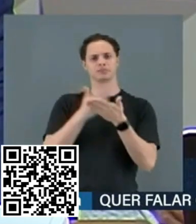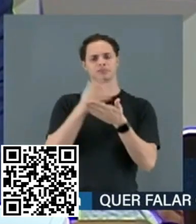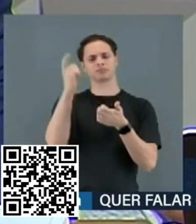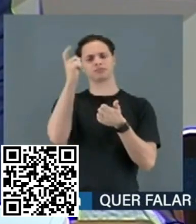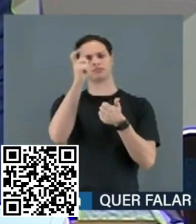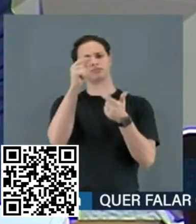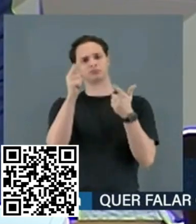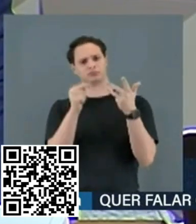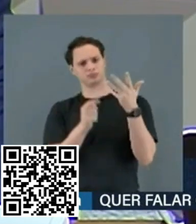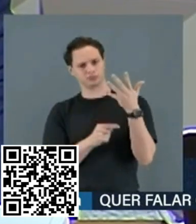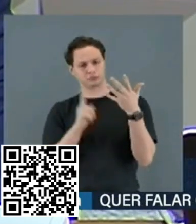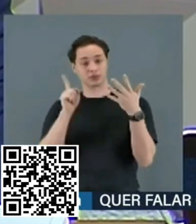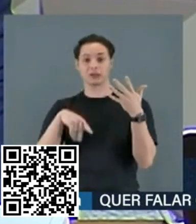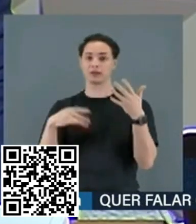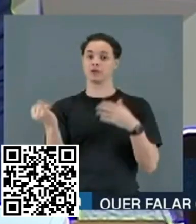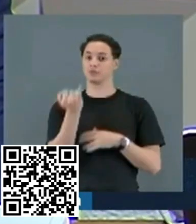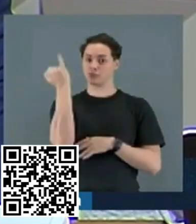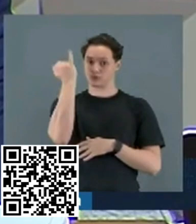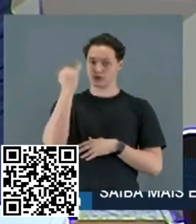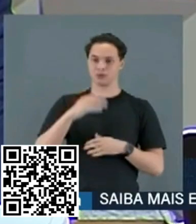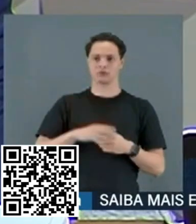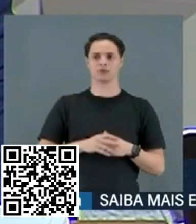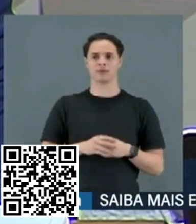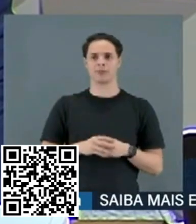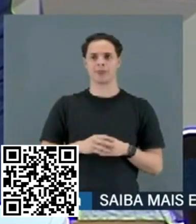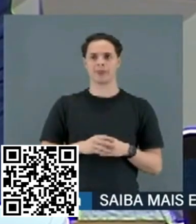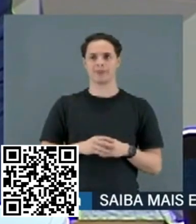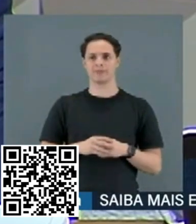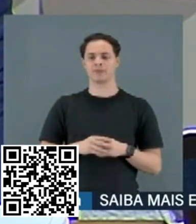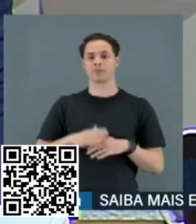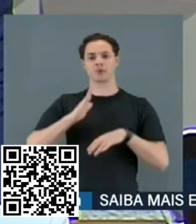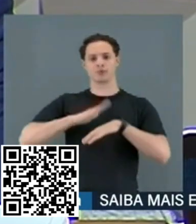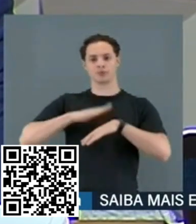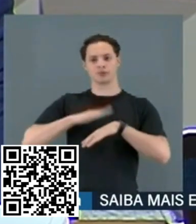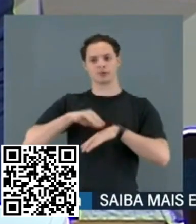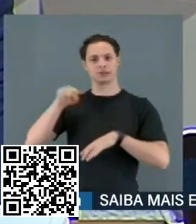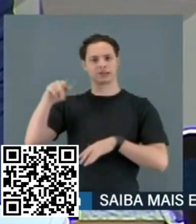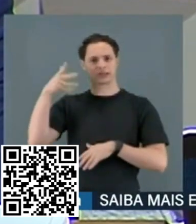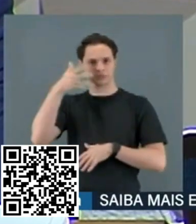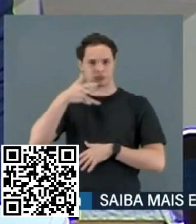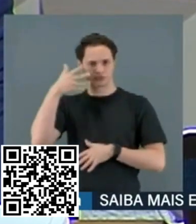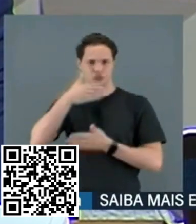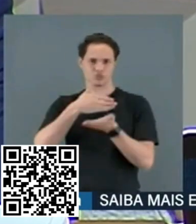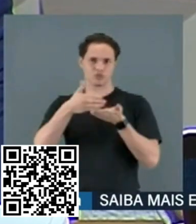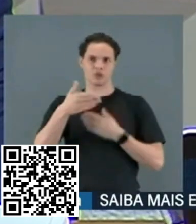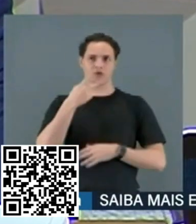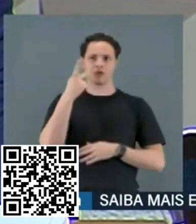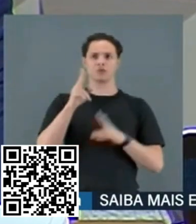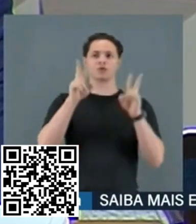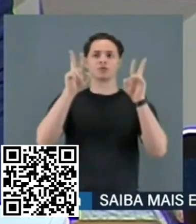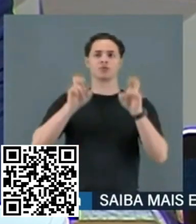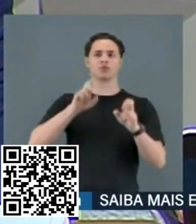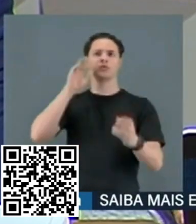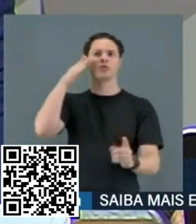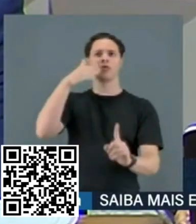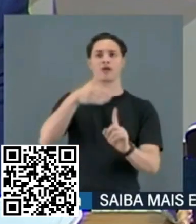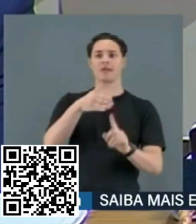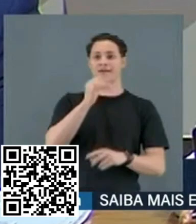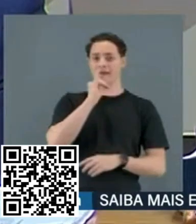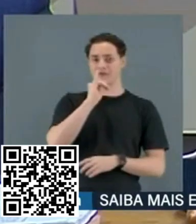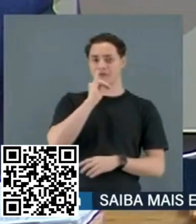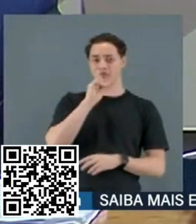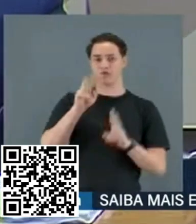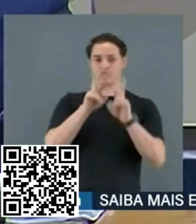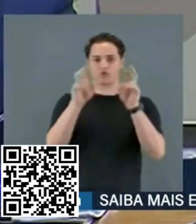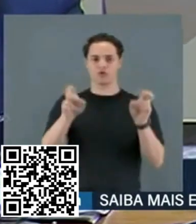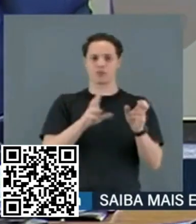algumas questões que julgo que são pertinentes. Quando o depoente, na sua fala inicial, faz referência, por exemplo, à